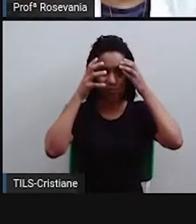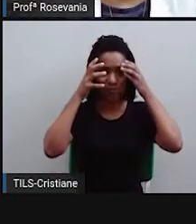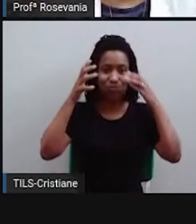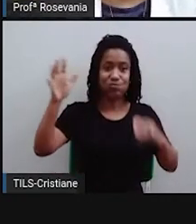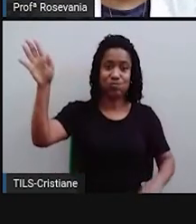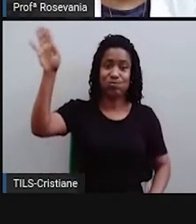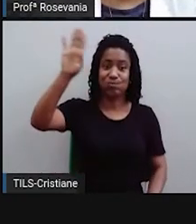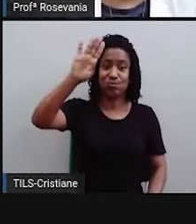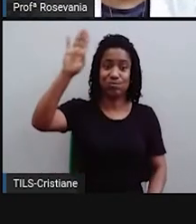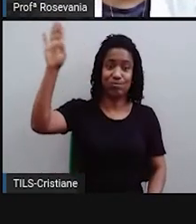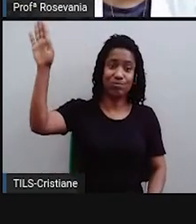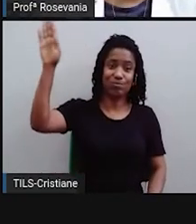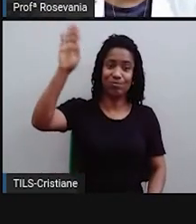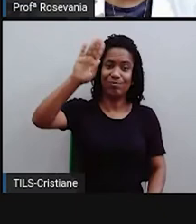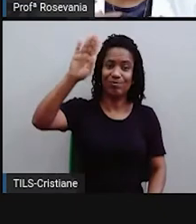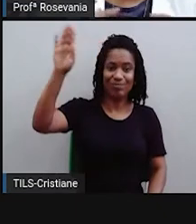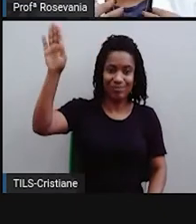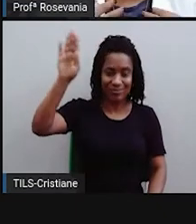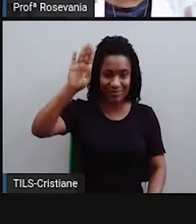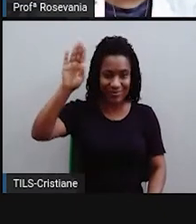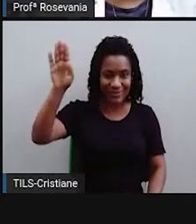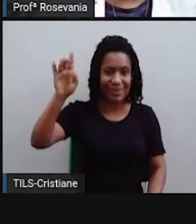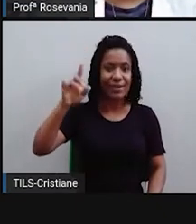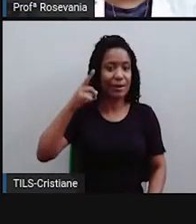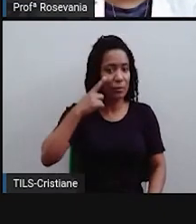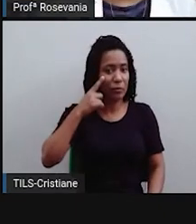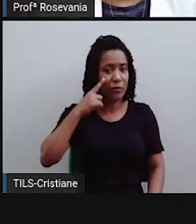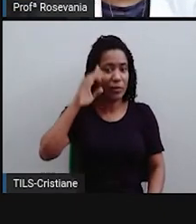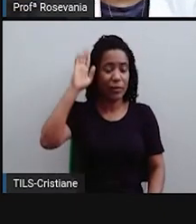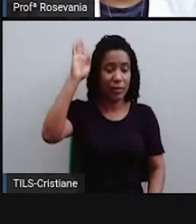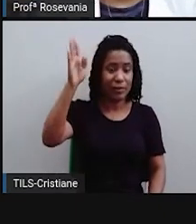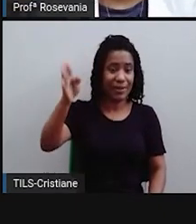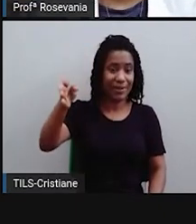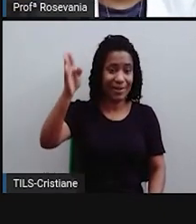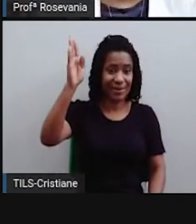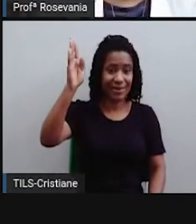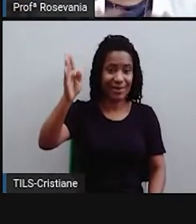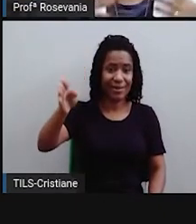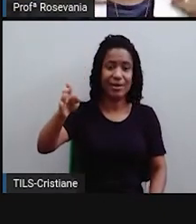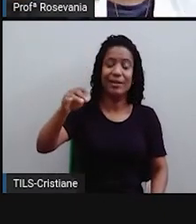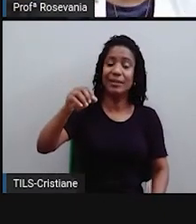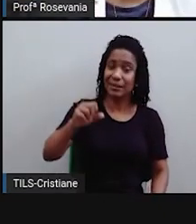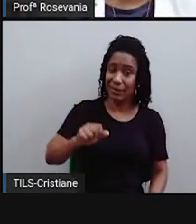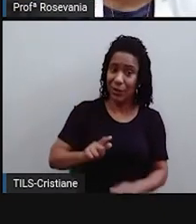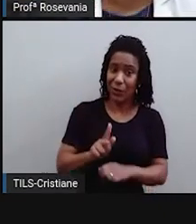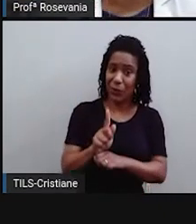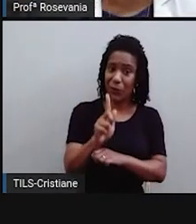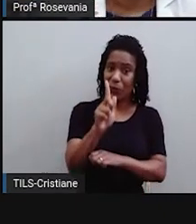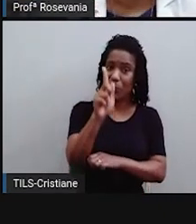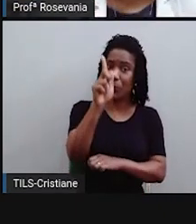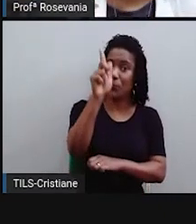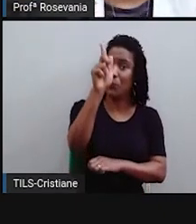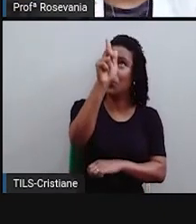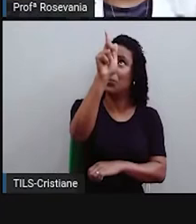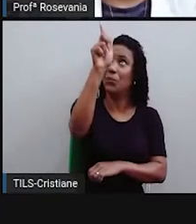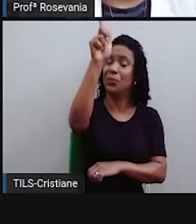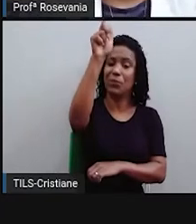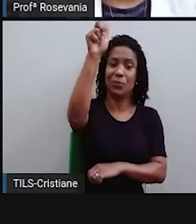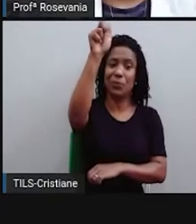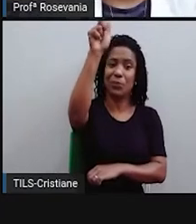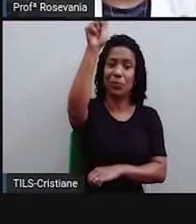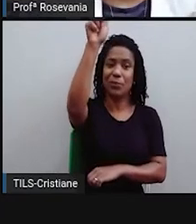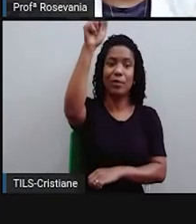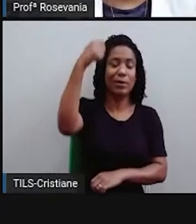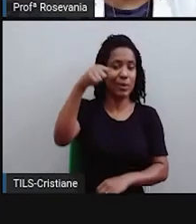não tiver a orientação correta para seguir lá no meio do espaço, lá dentro, né, da espaçonave. Imagine, ele ia